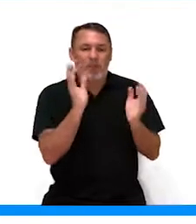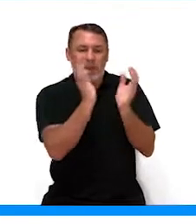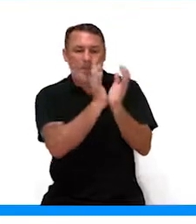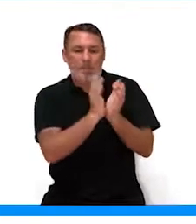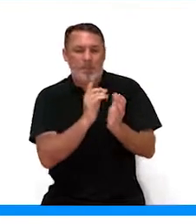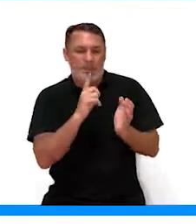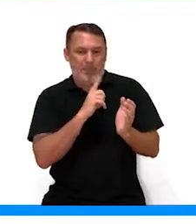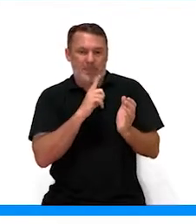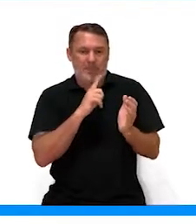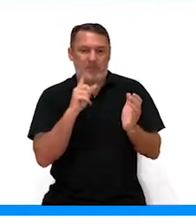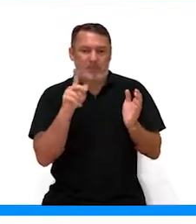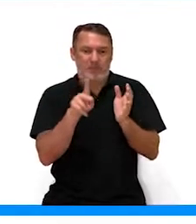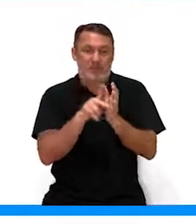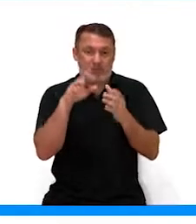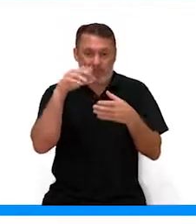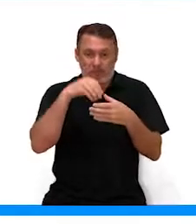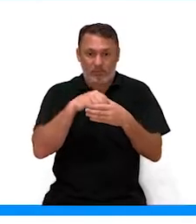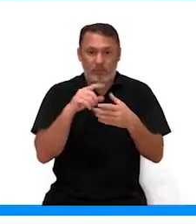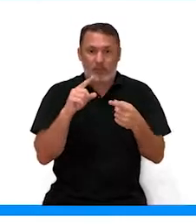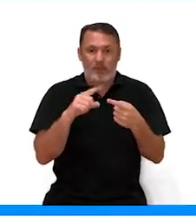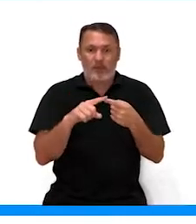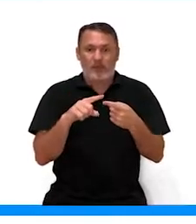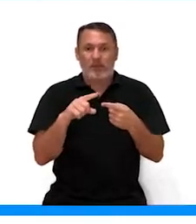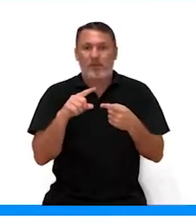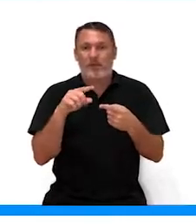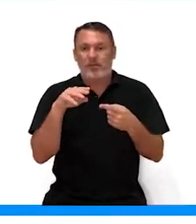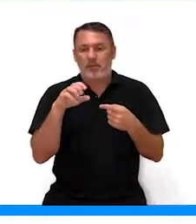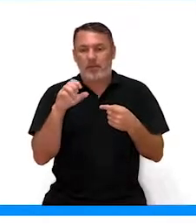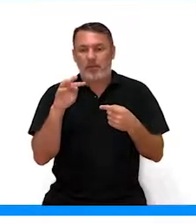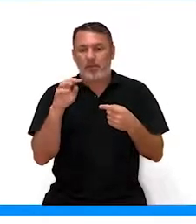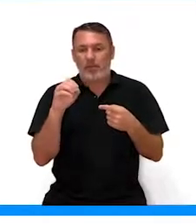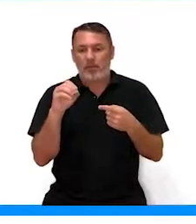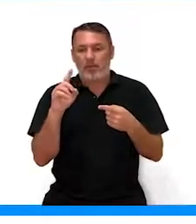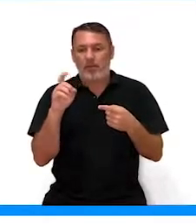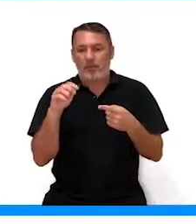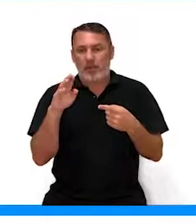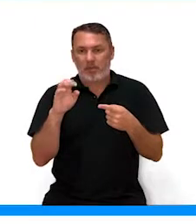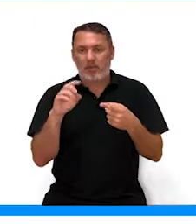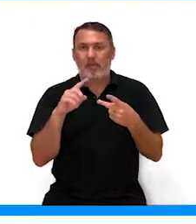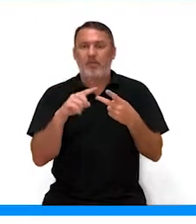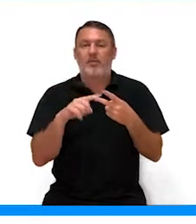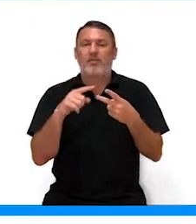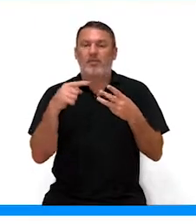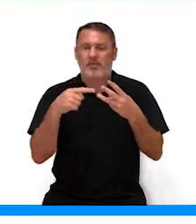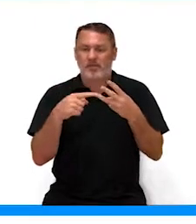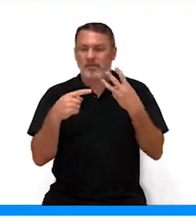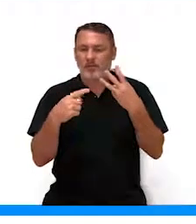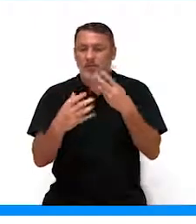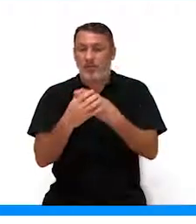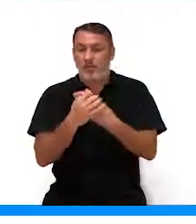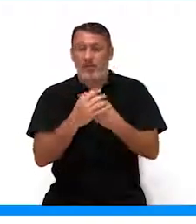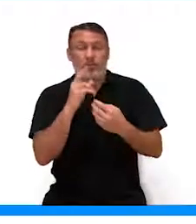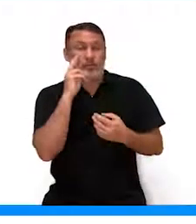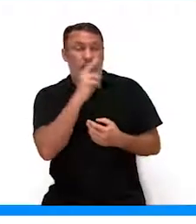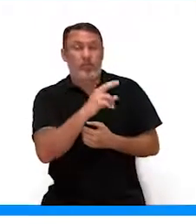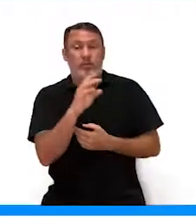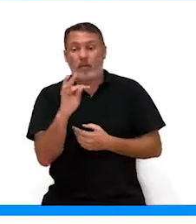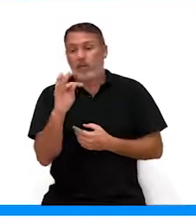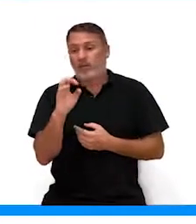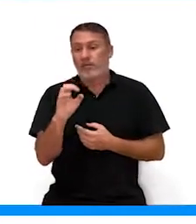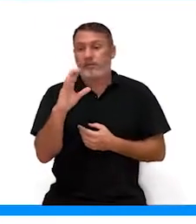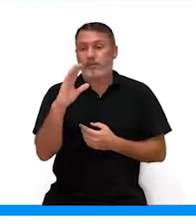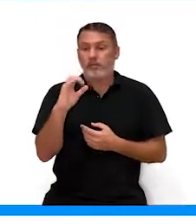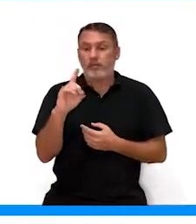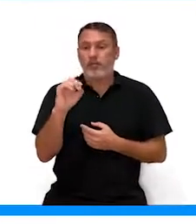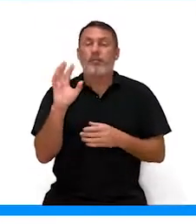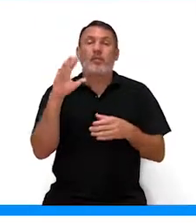gástrula, né? Do blastocisto para a gástrula. E quem são eles? A ectoderme, a mesoderme e a endoderme.